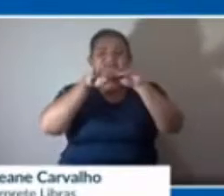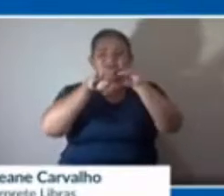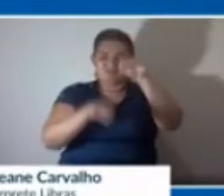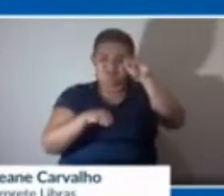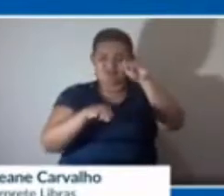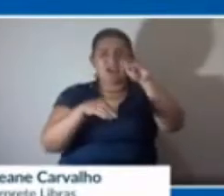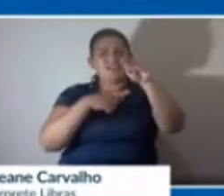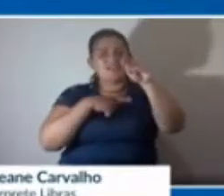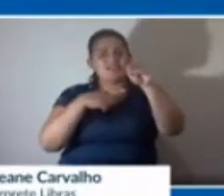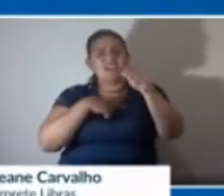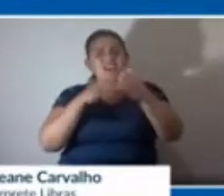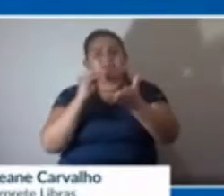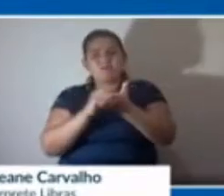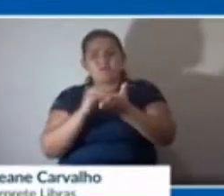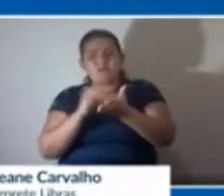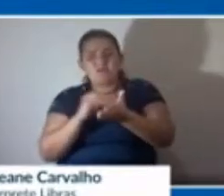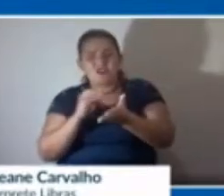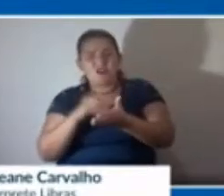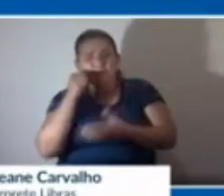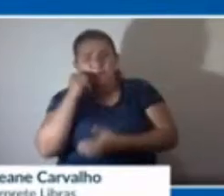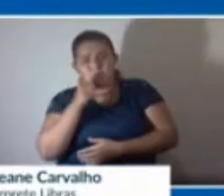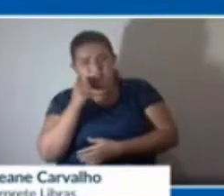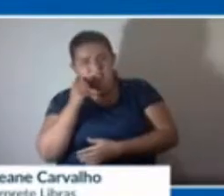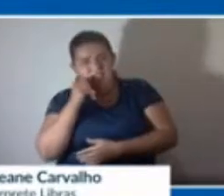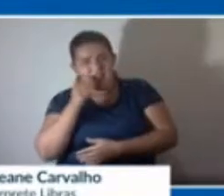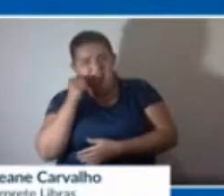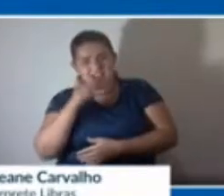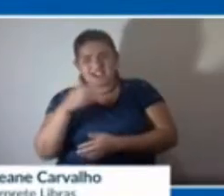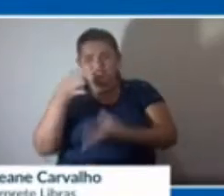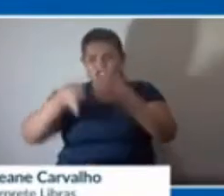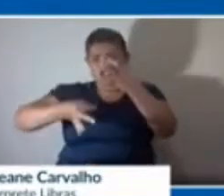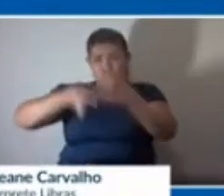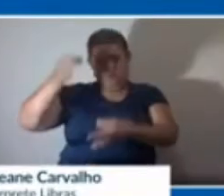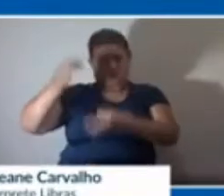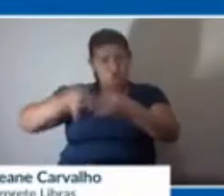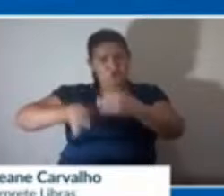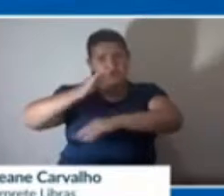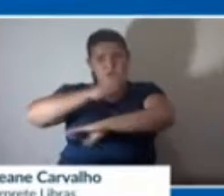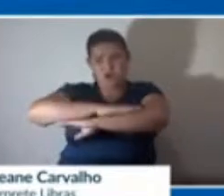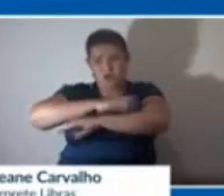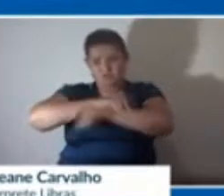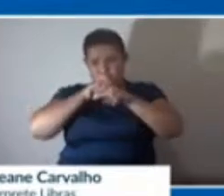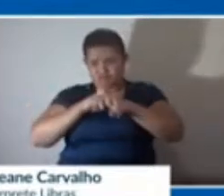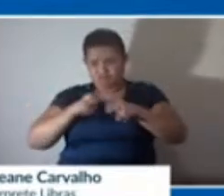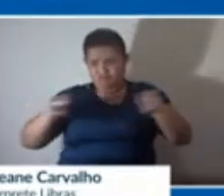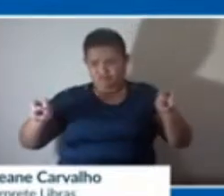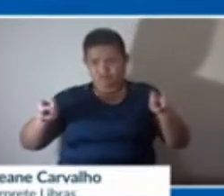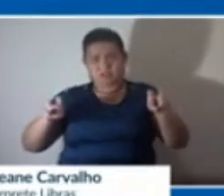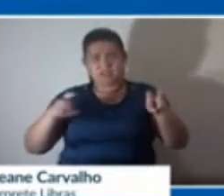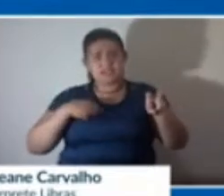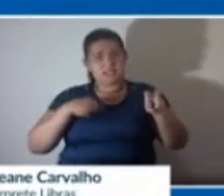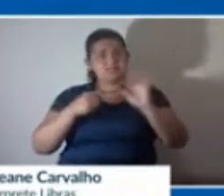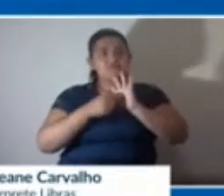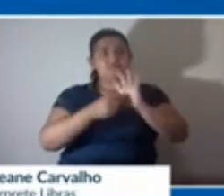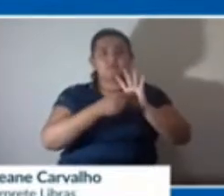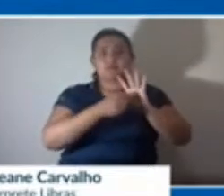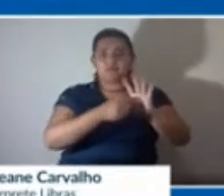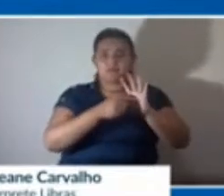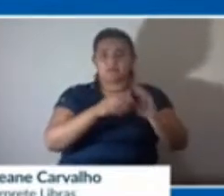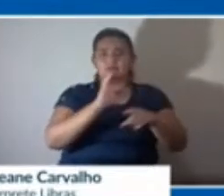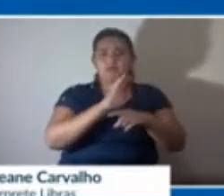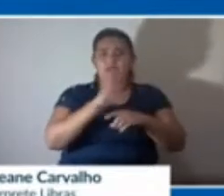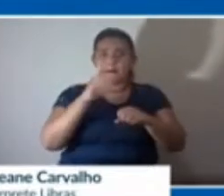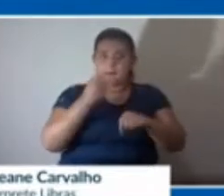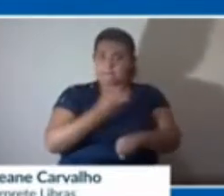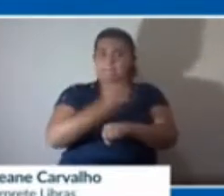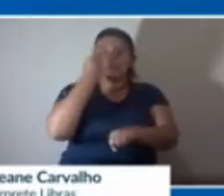fazendo curadorias, fazendo parte de júris, sendo indicadas e selecionadas para filmes. Como é que funciona aqui no nosso